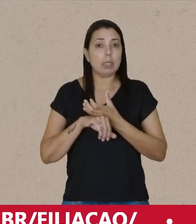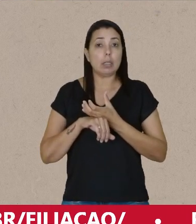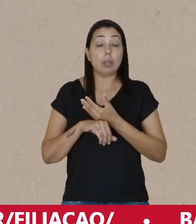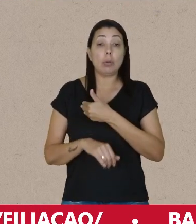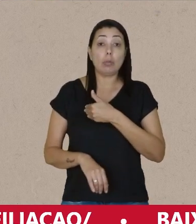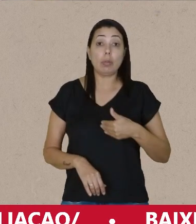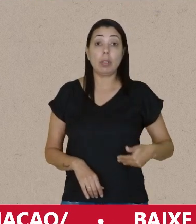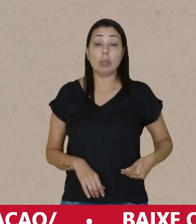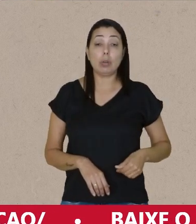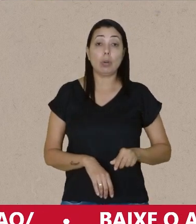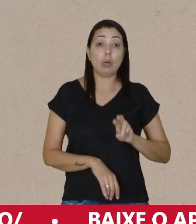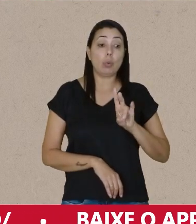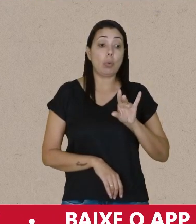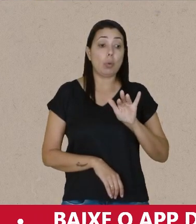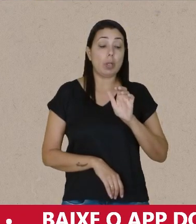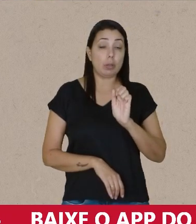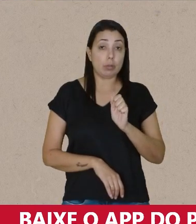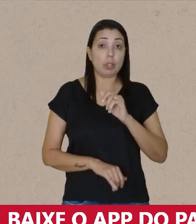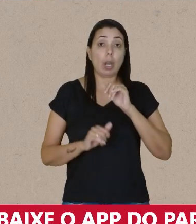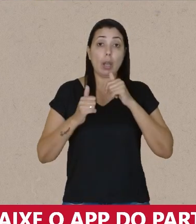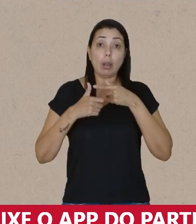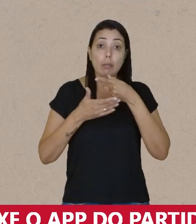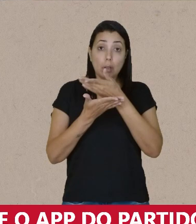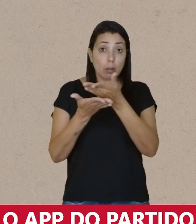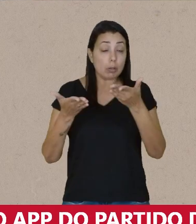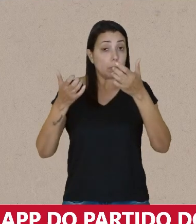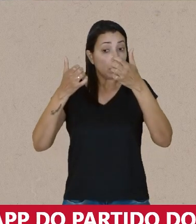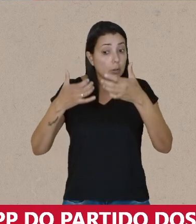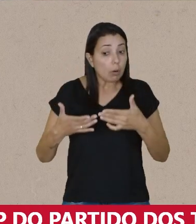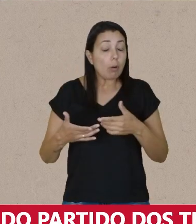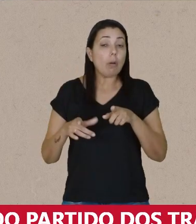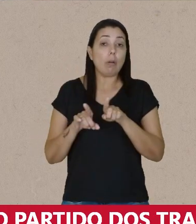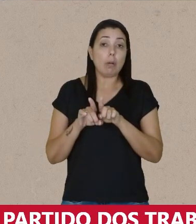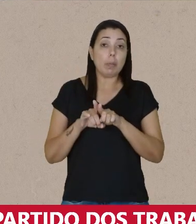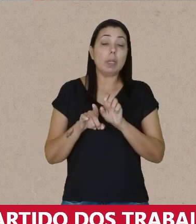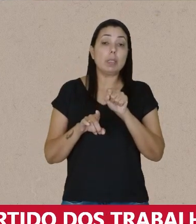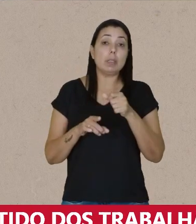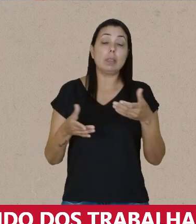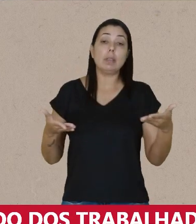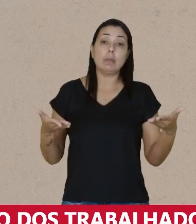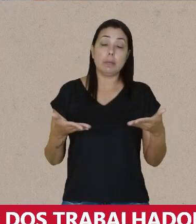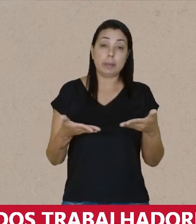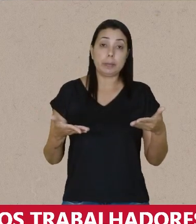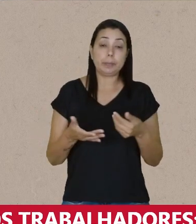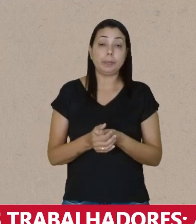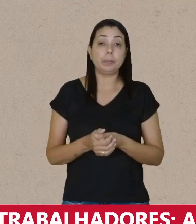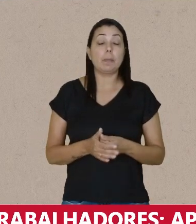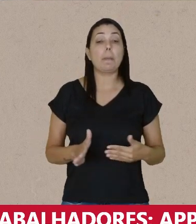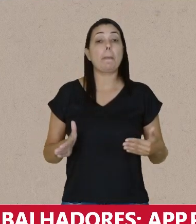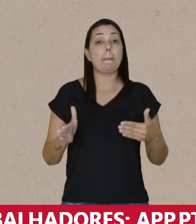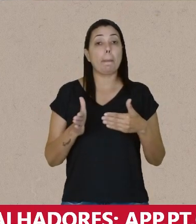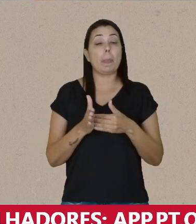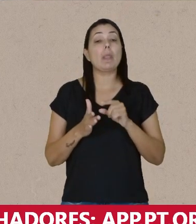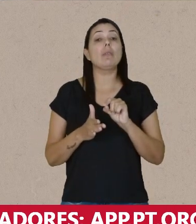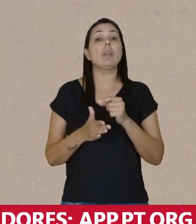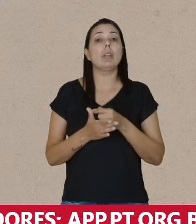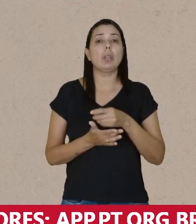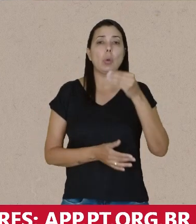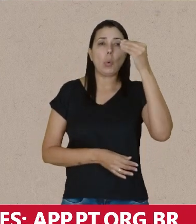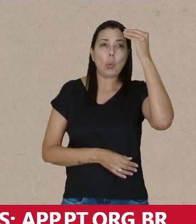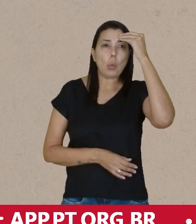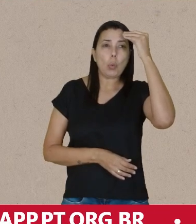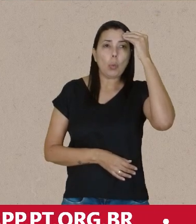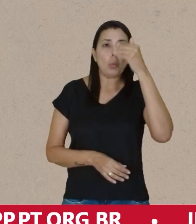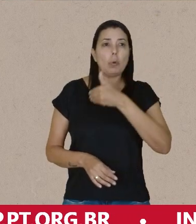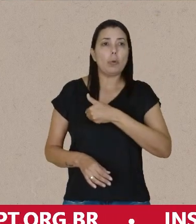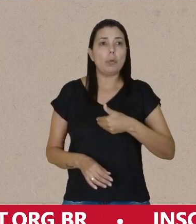governador Wellington Dias do Piauí já se pronunciou a respeito, e agora, recentemente, a última dele foi tentar culpar os